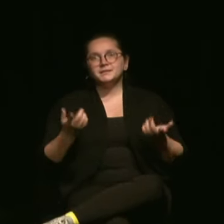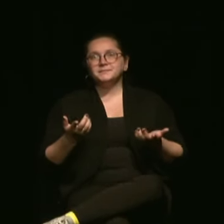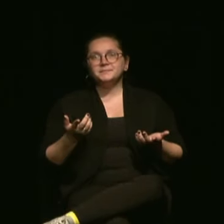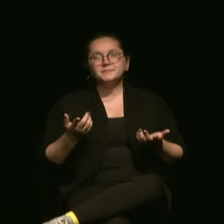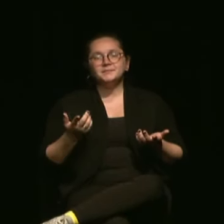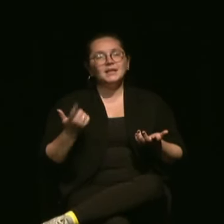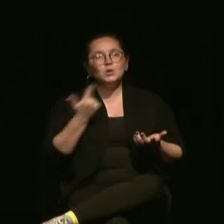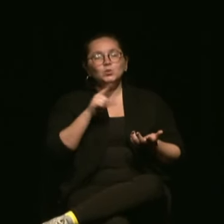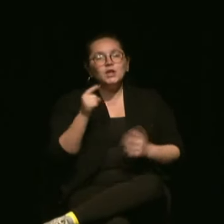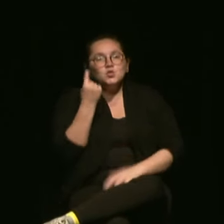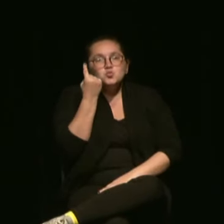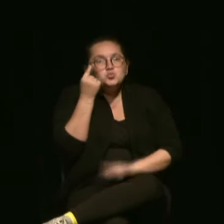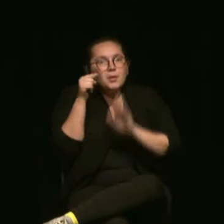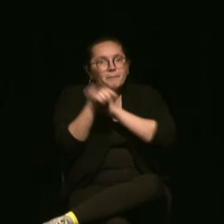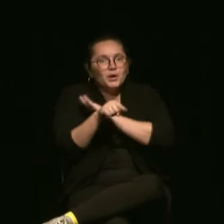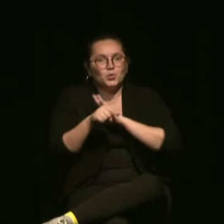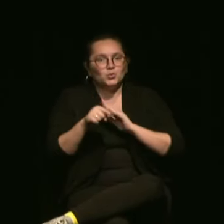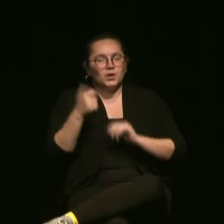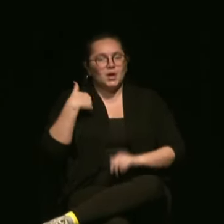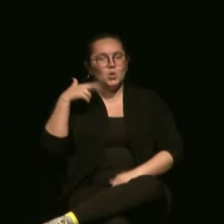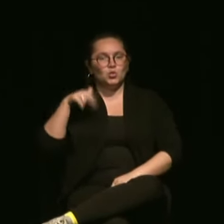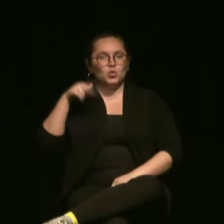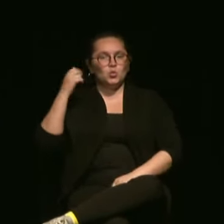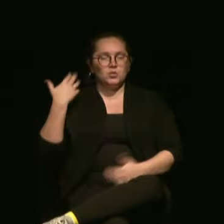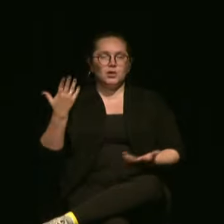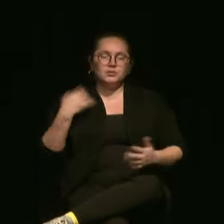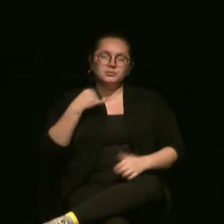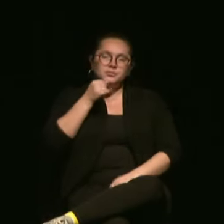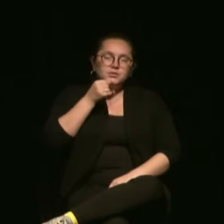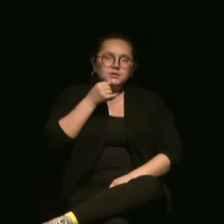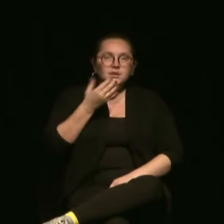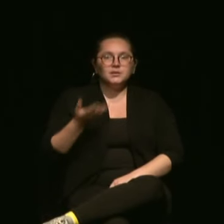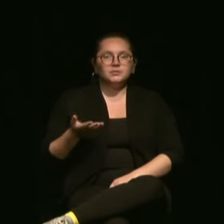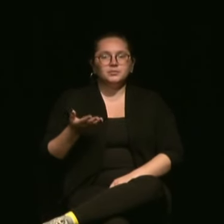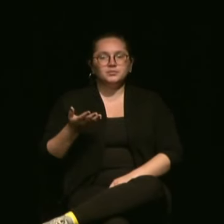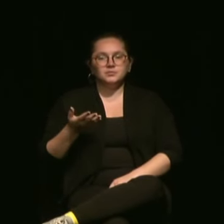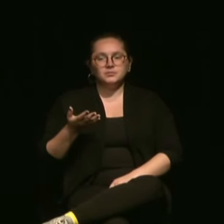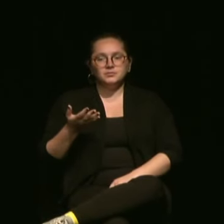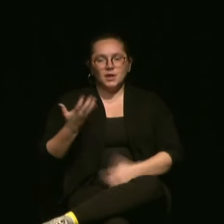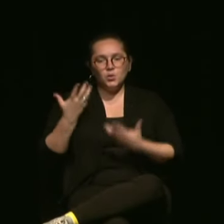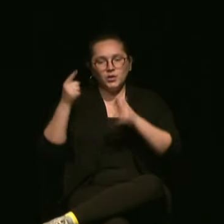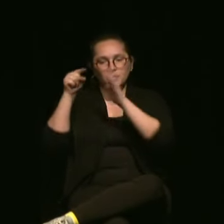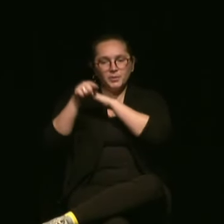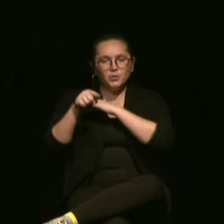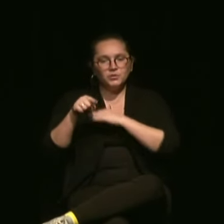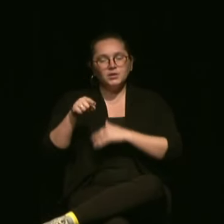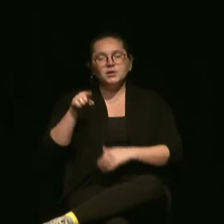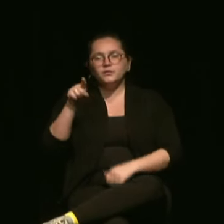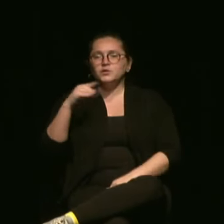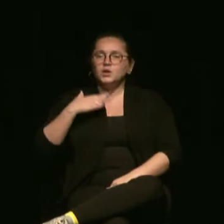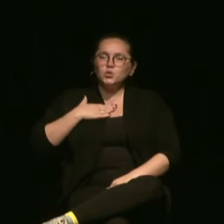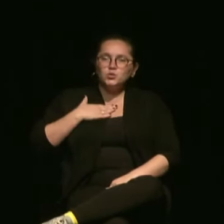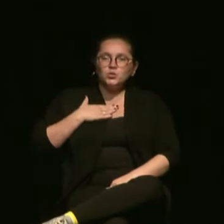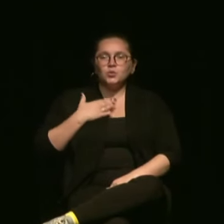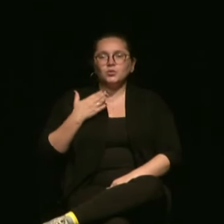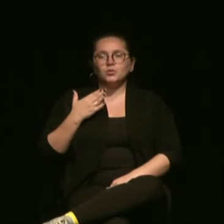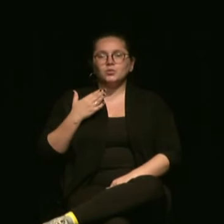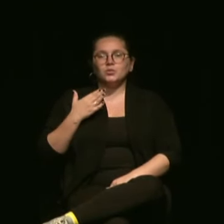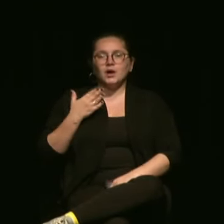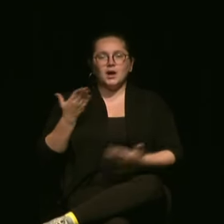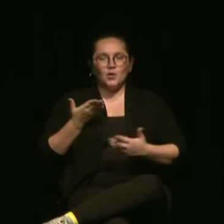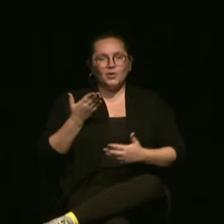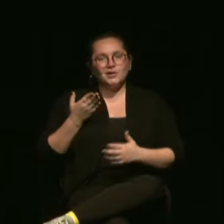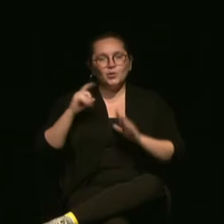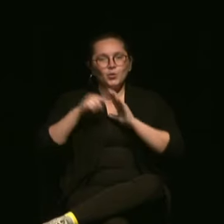Não tem uma pergunta essencial que eu nunca tenha feito para o Coutinho. Por exemplo, eu teria adorado perguntar para ele, você gostou do Intenso